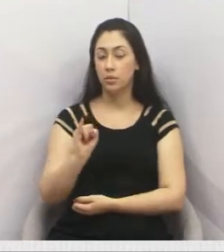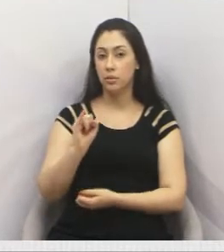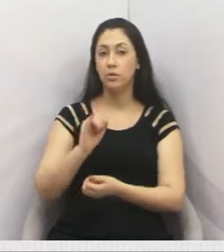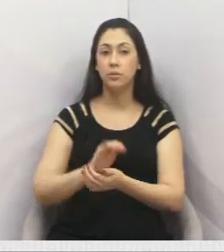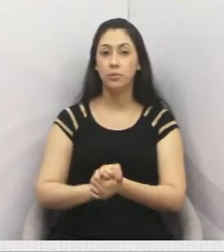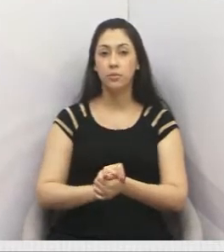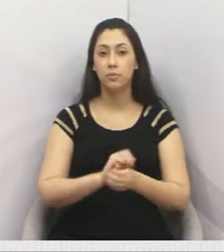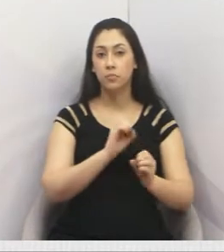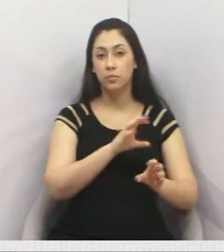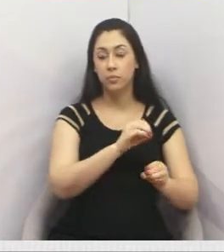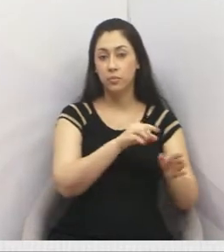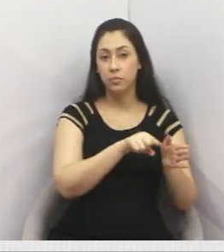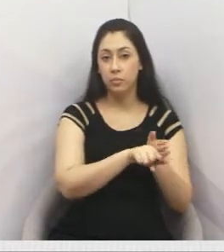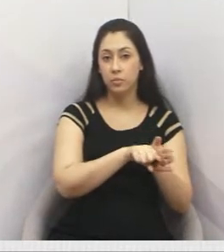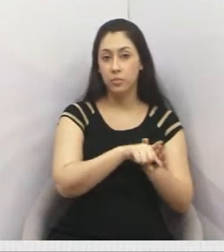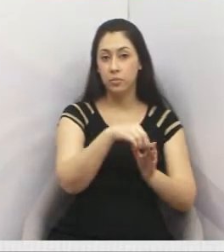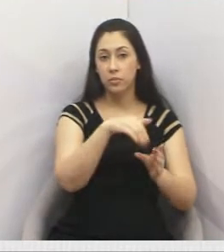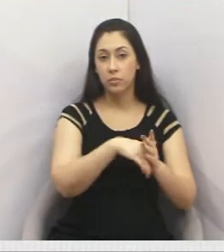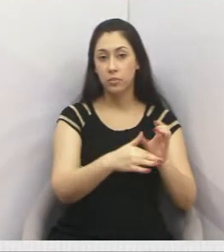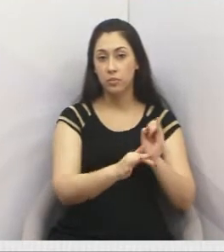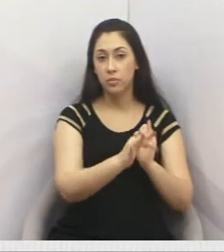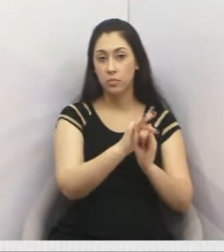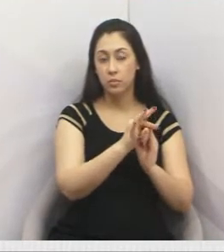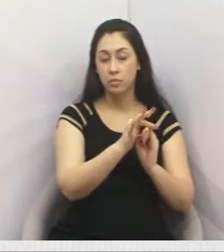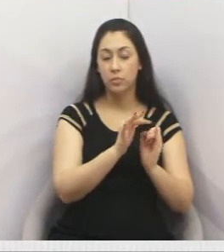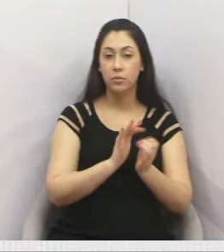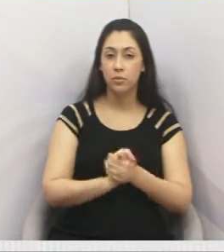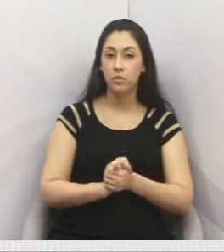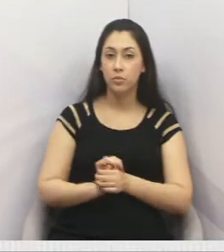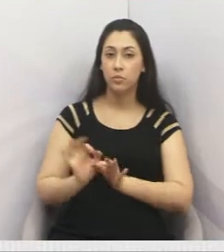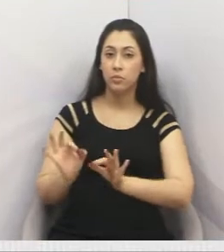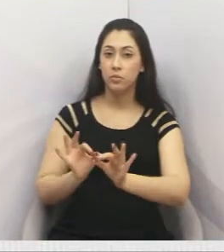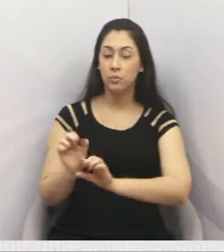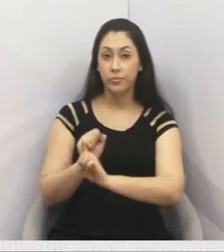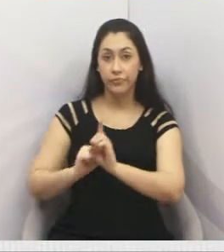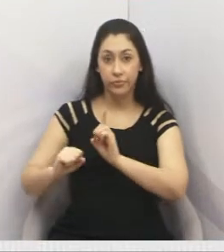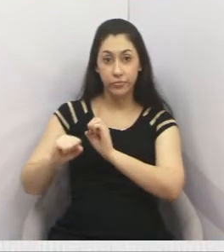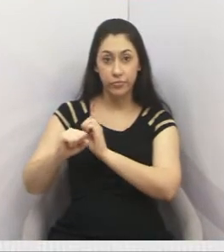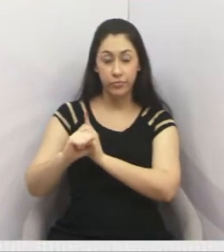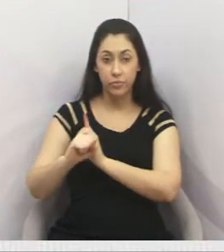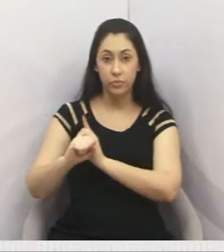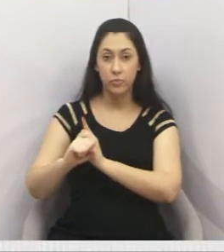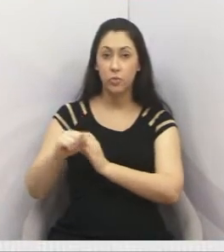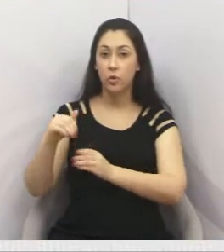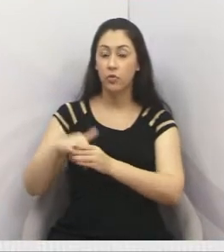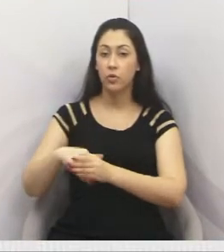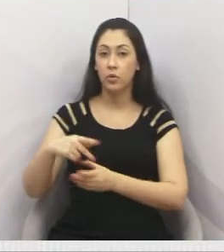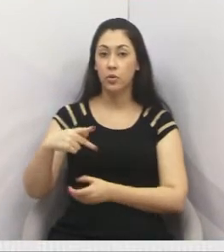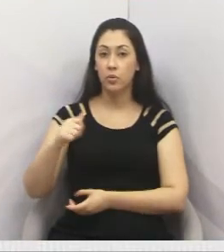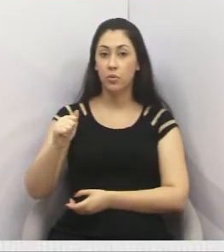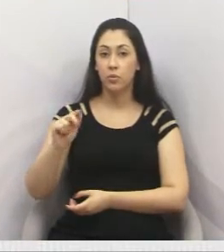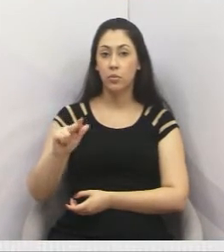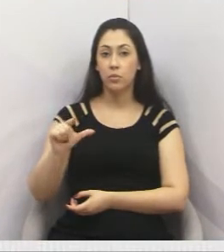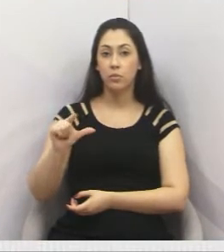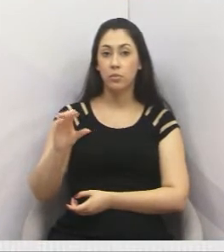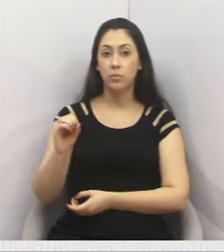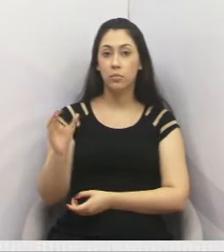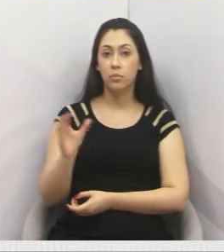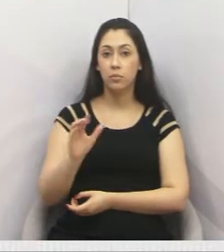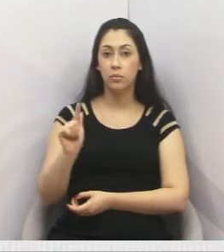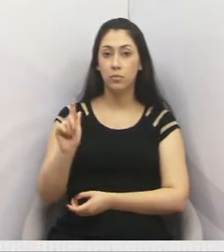entidades acadêmicas de pesquisa, Instituto Federal, organização da sociedade civil, Associação Paulo Graça.